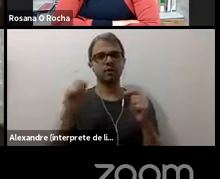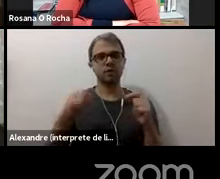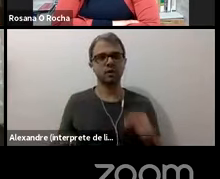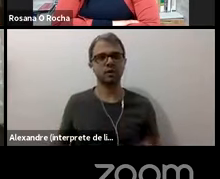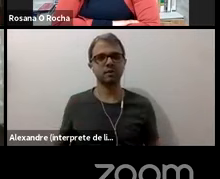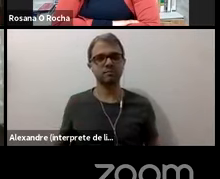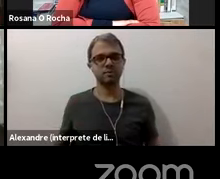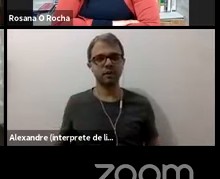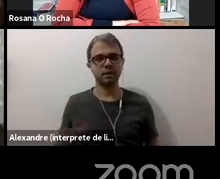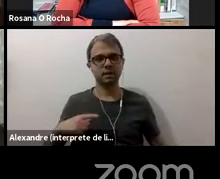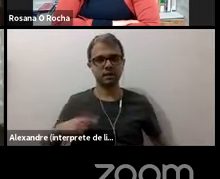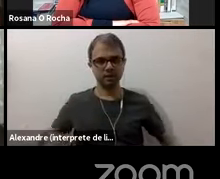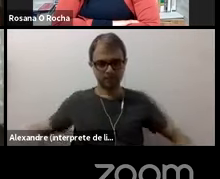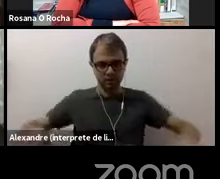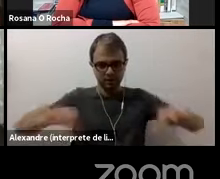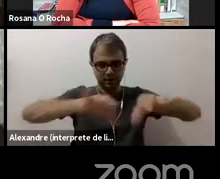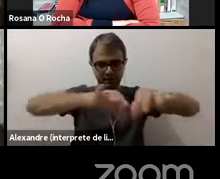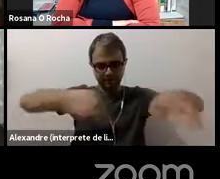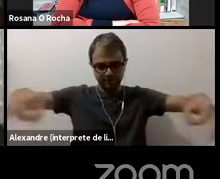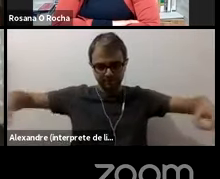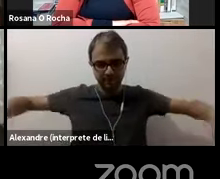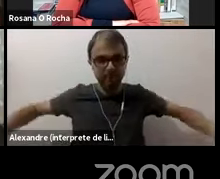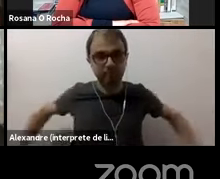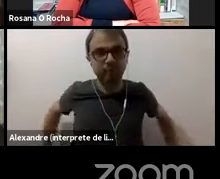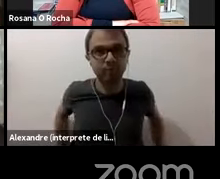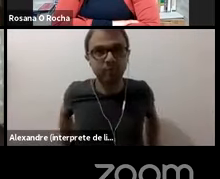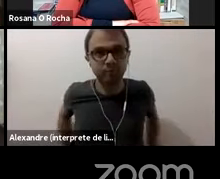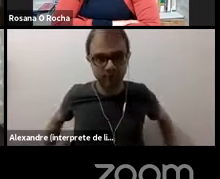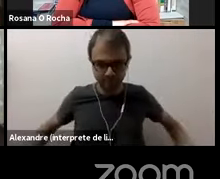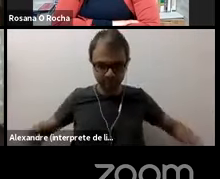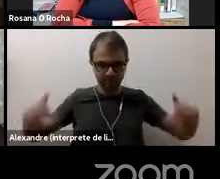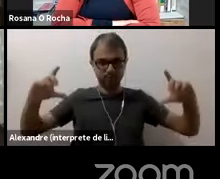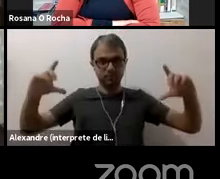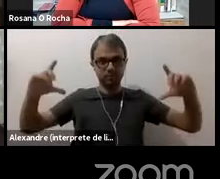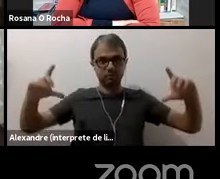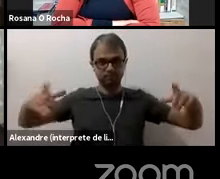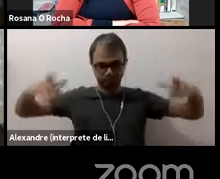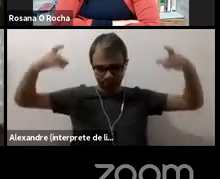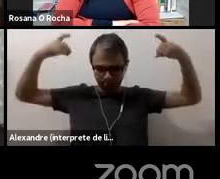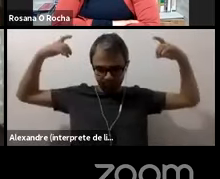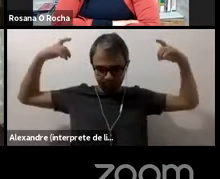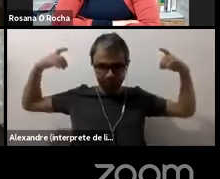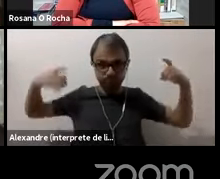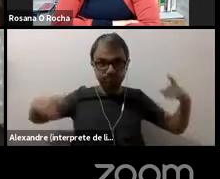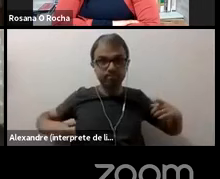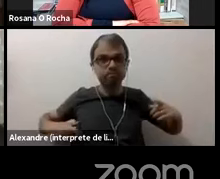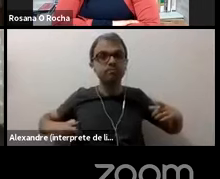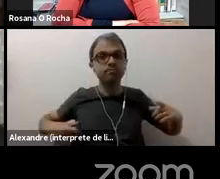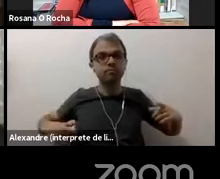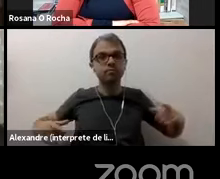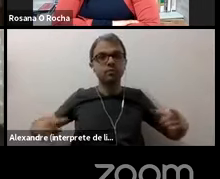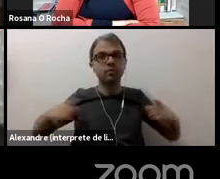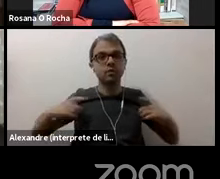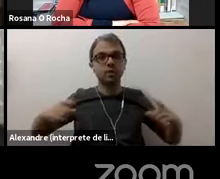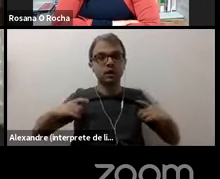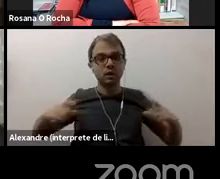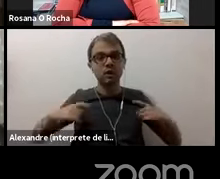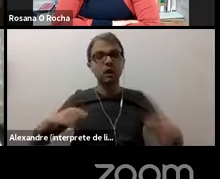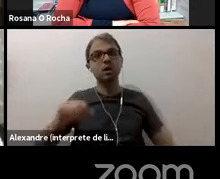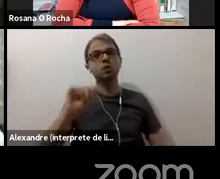do infantil até o 5º ano, tinham para sair da sala de aula um aventalzinho com um